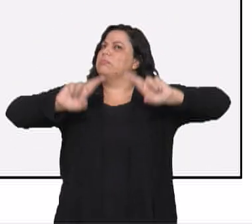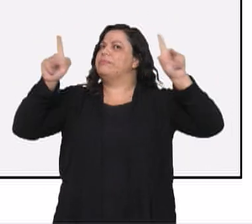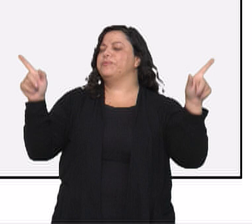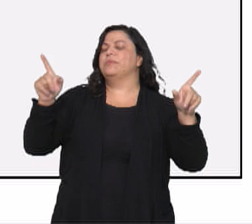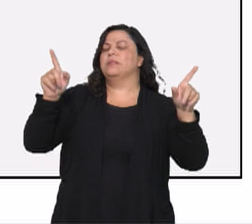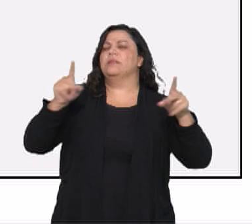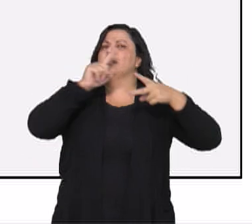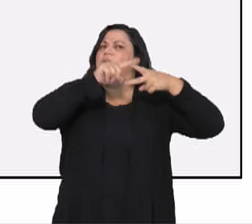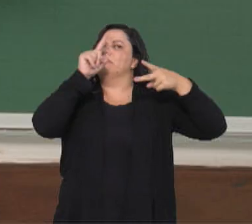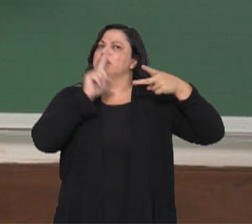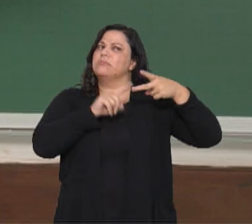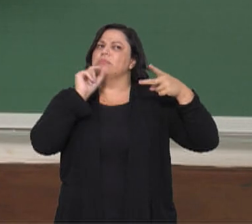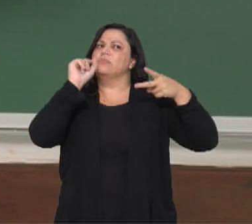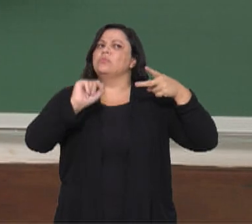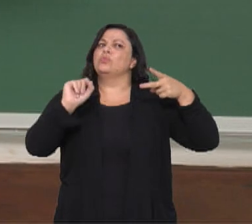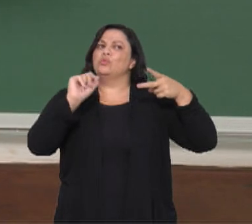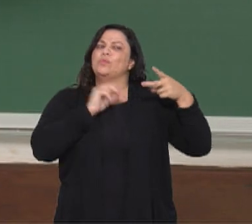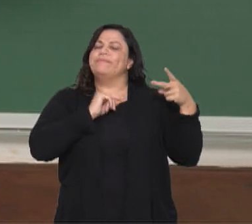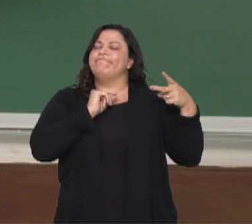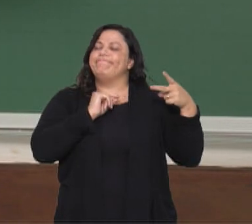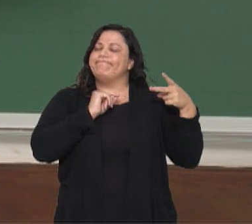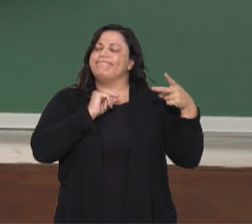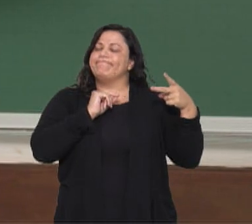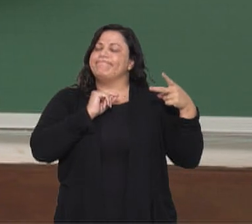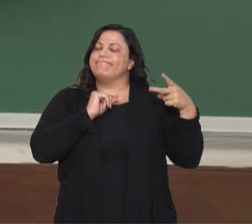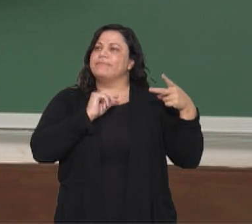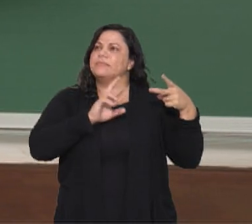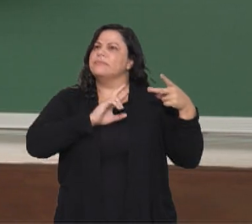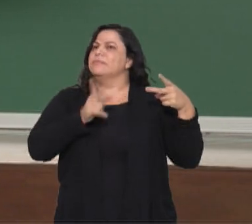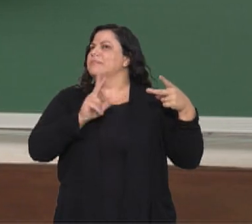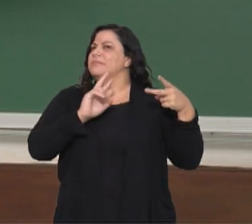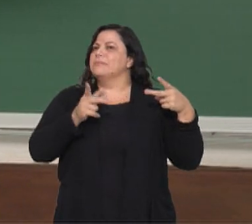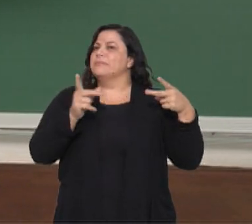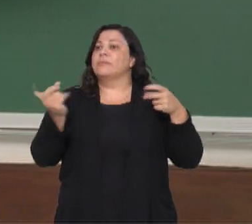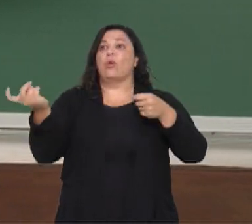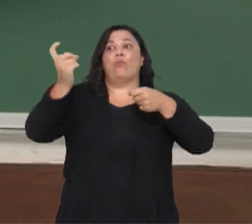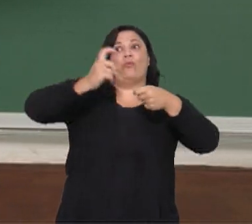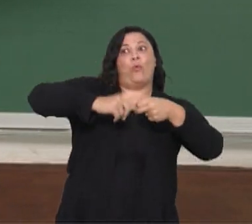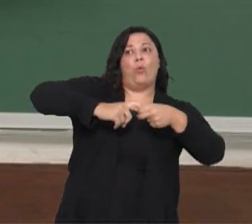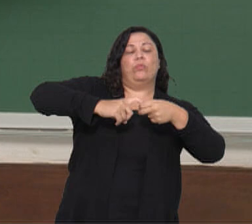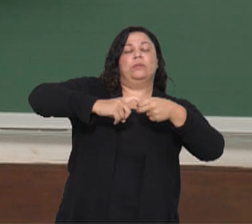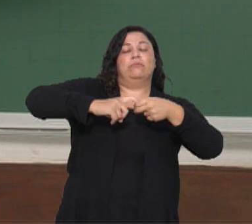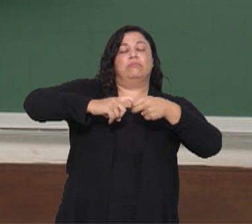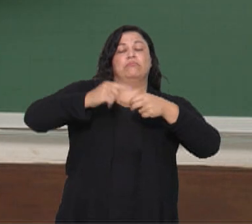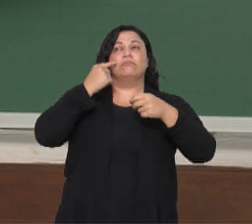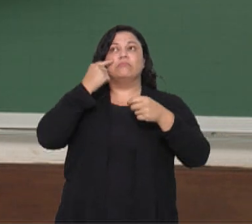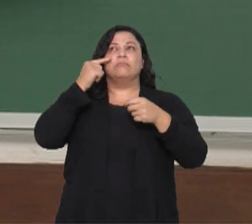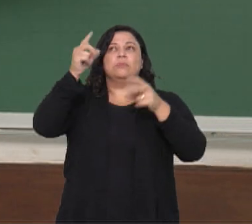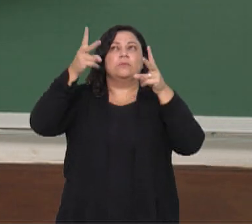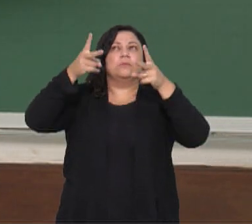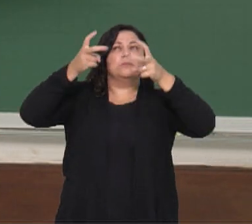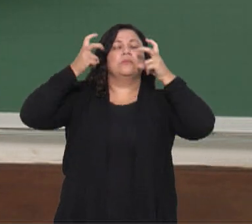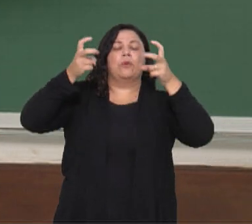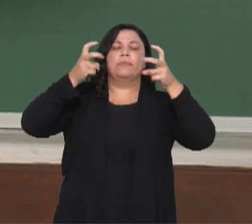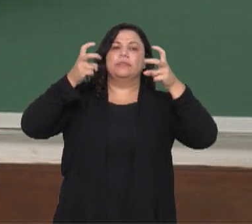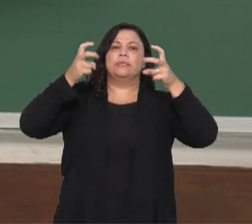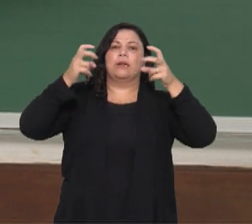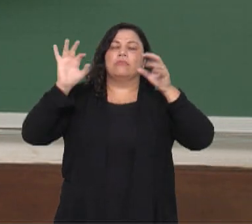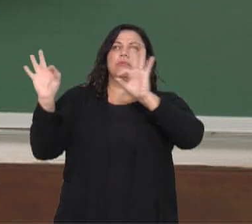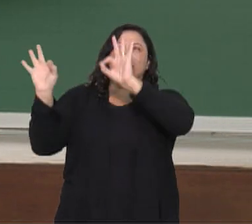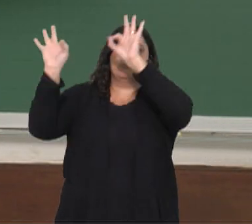ferramentas exibidas nas imagens? Está aqui. Então eu vou voltar para vocês o slide. Observe as